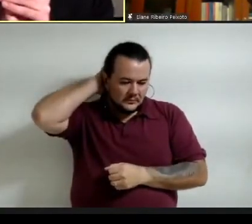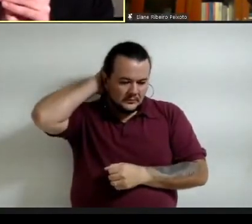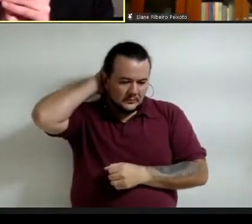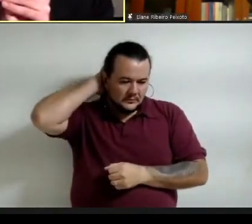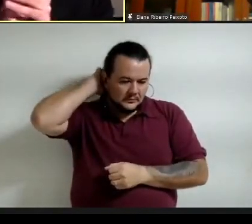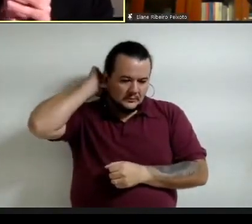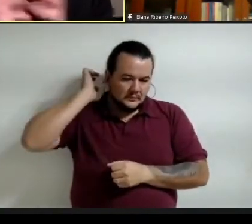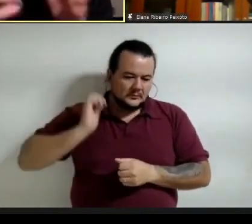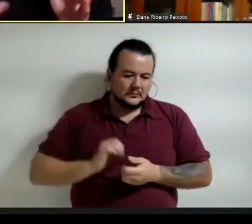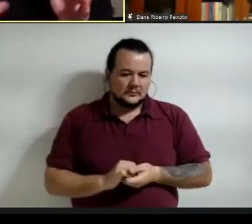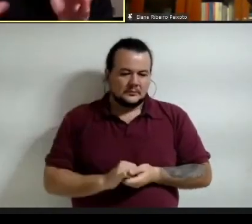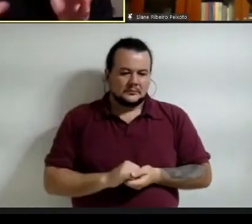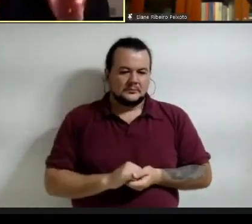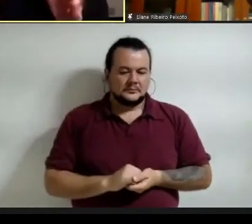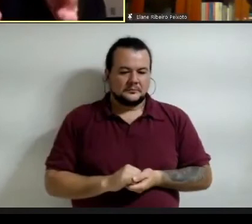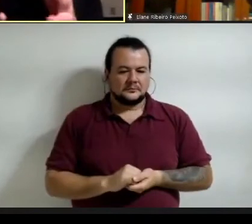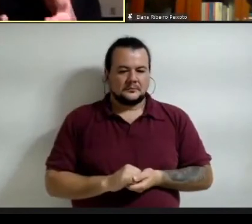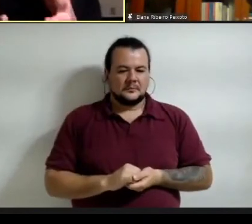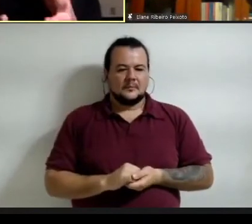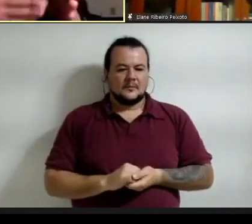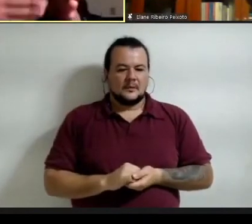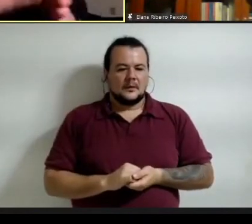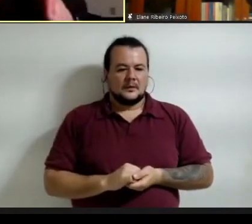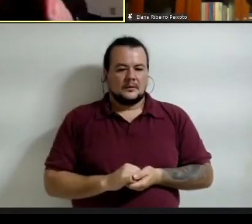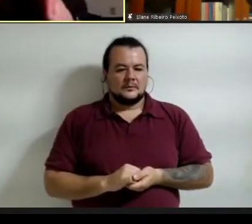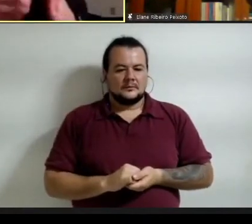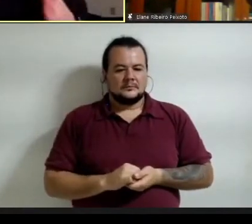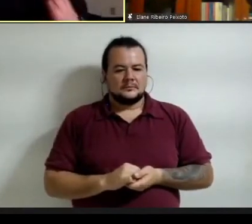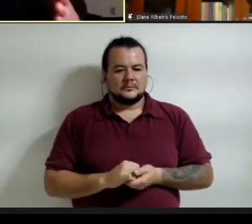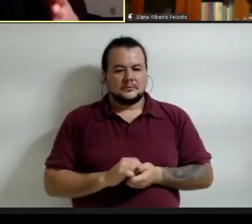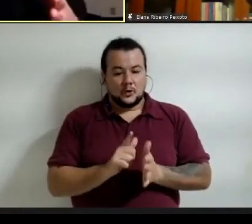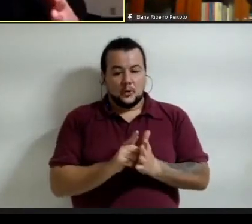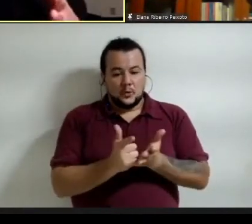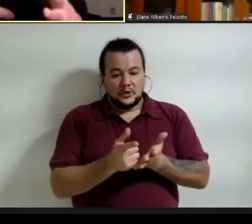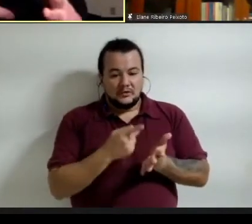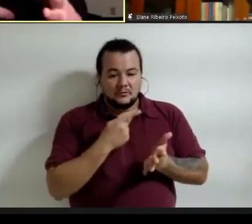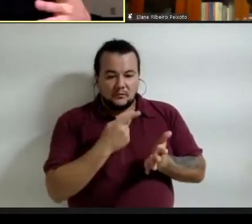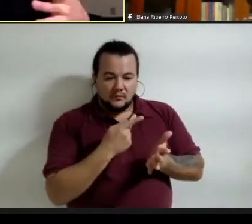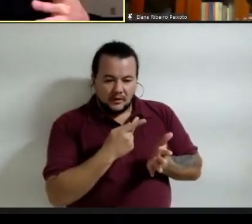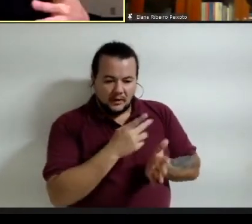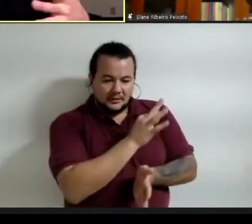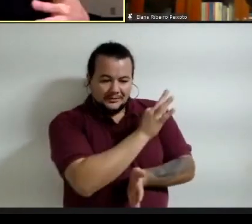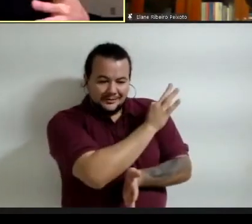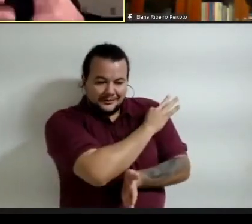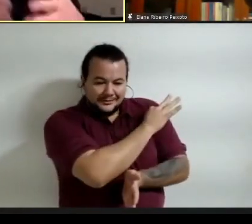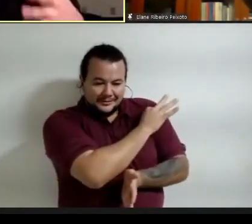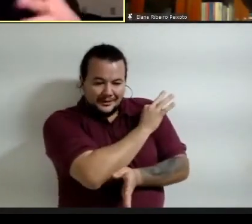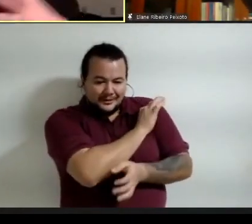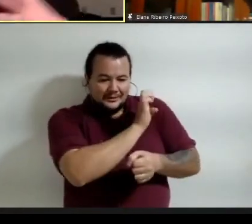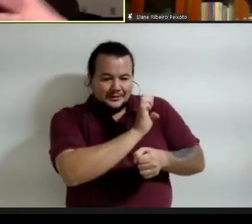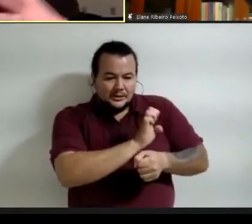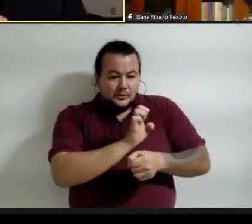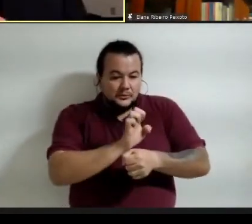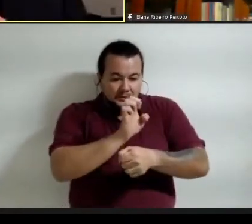Do James Scott, onde ele fala essas técnicas que o Estado usa